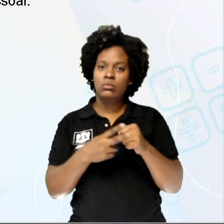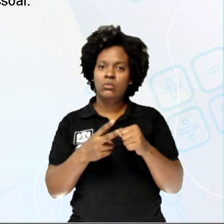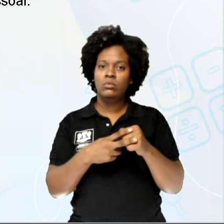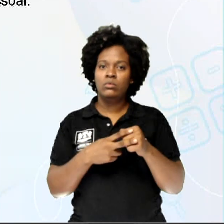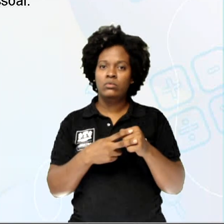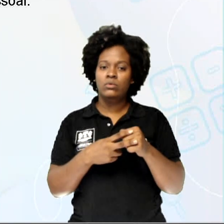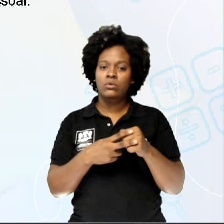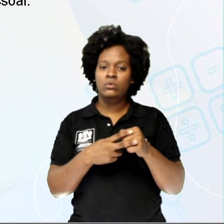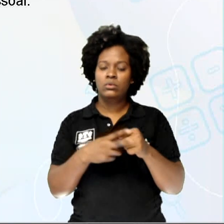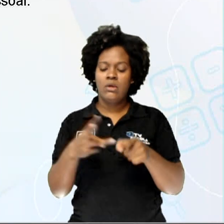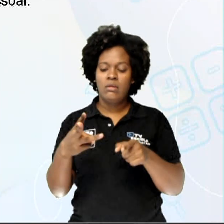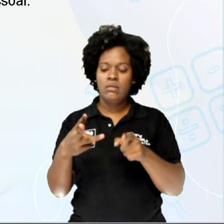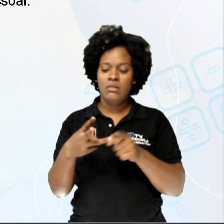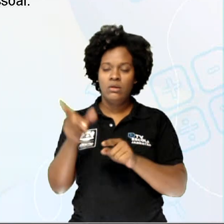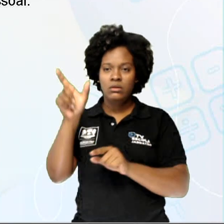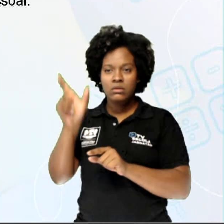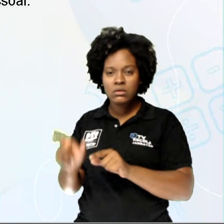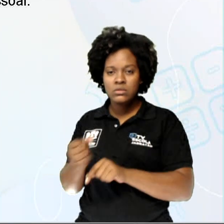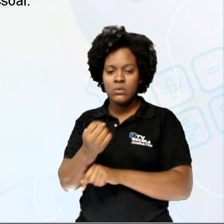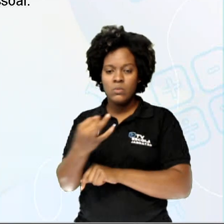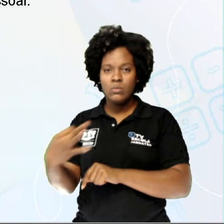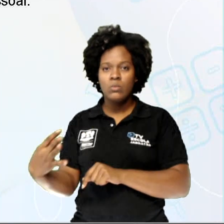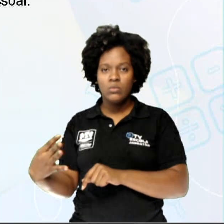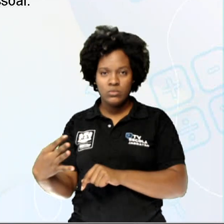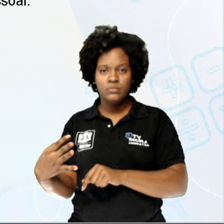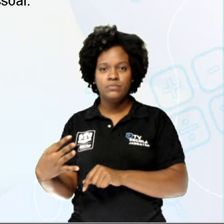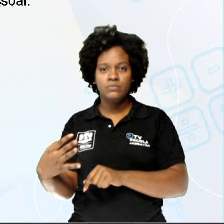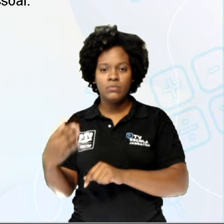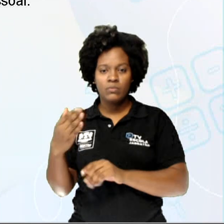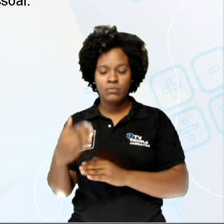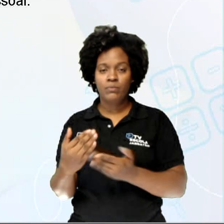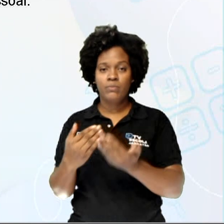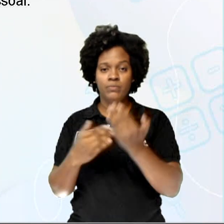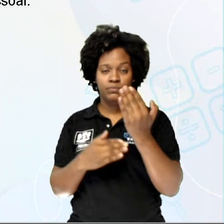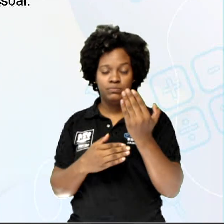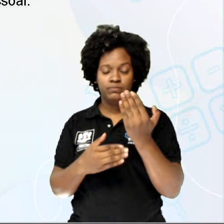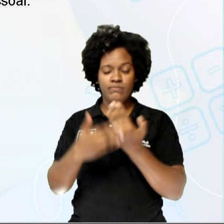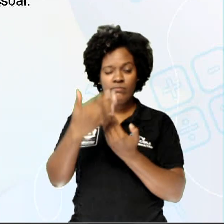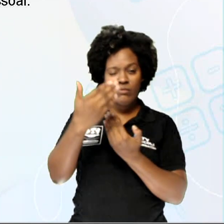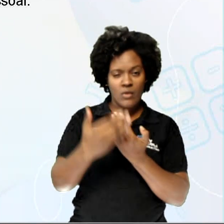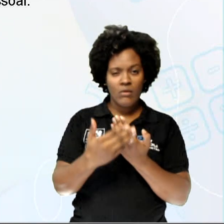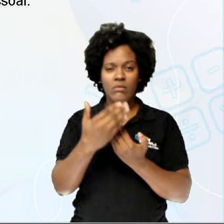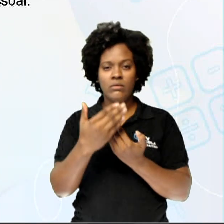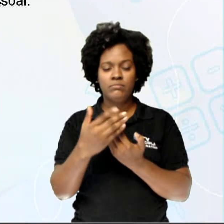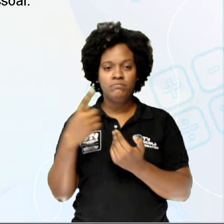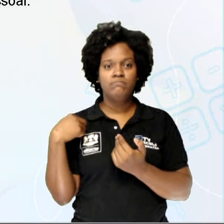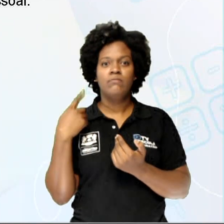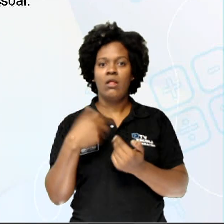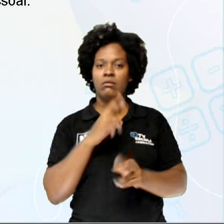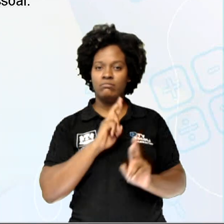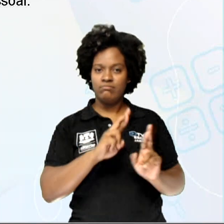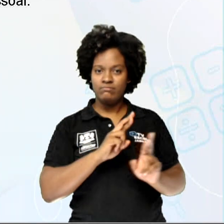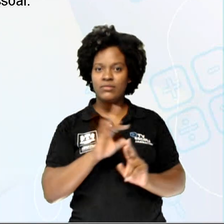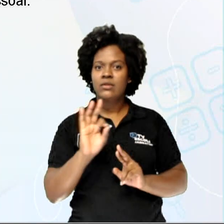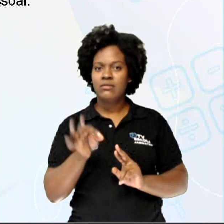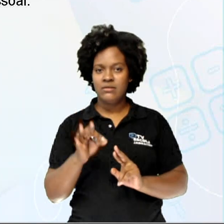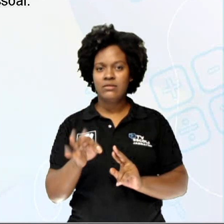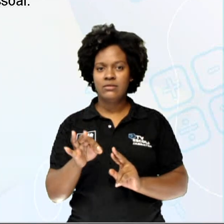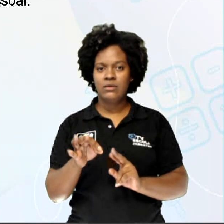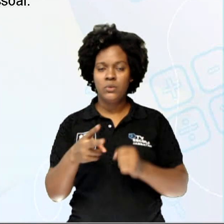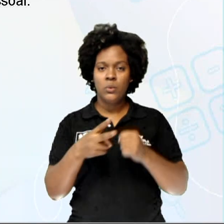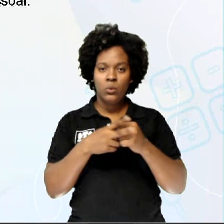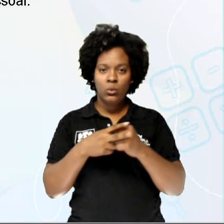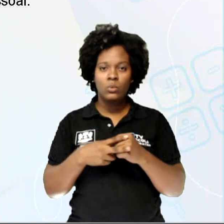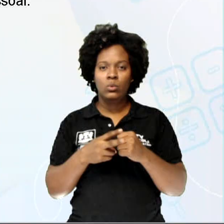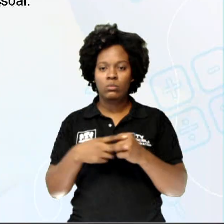está na terceira pessoa do plural. Logo de frente, pessoal, essa resposta aí é a nossa resposta. Os verbos